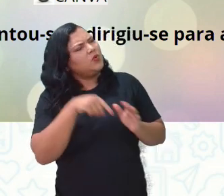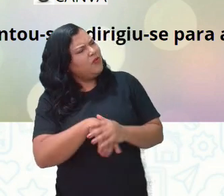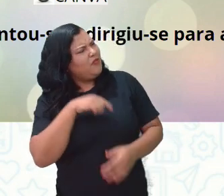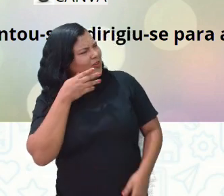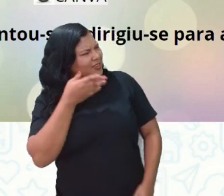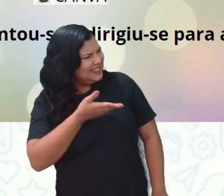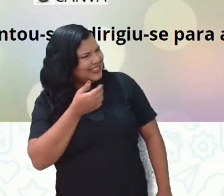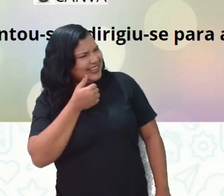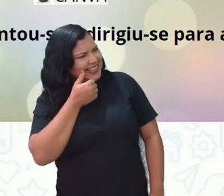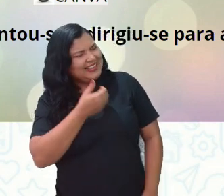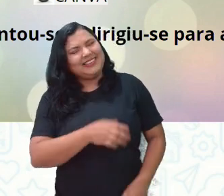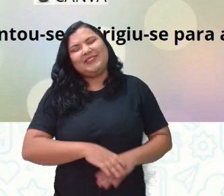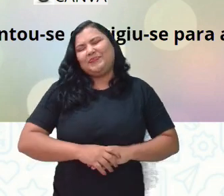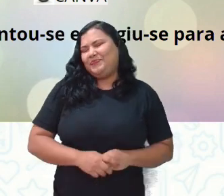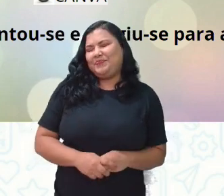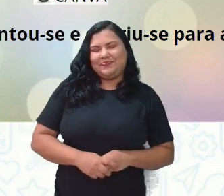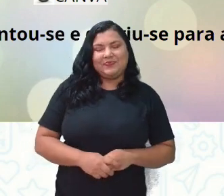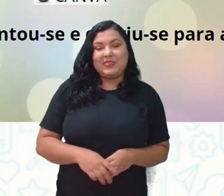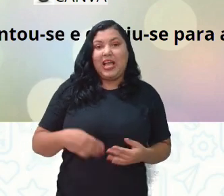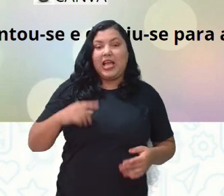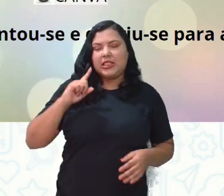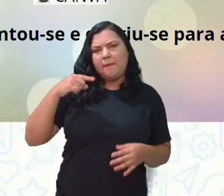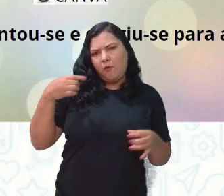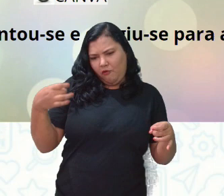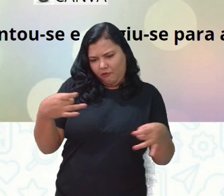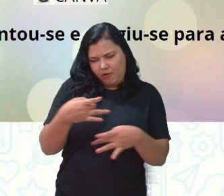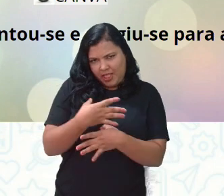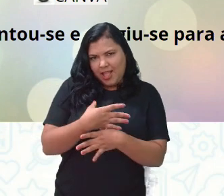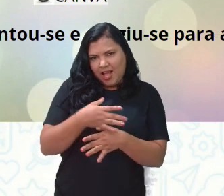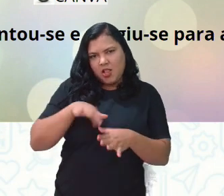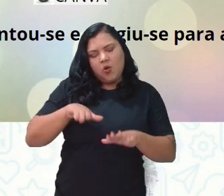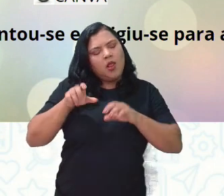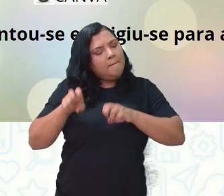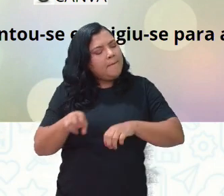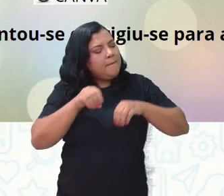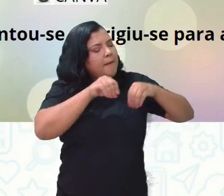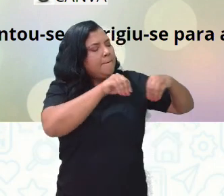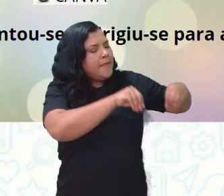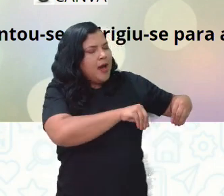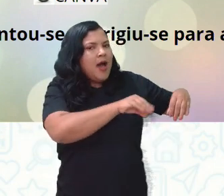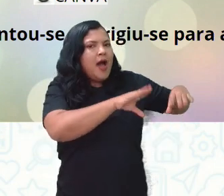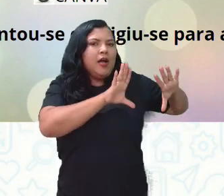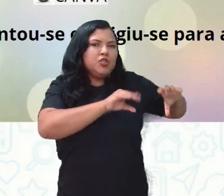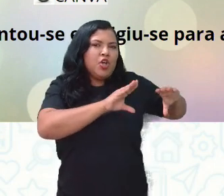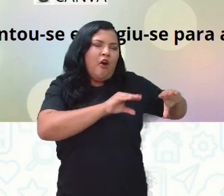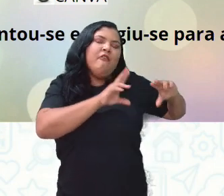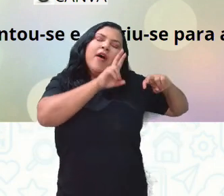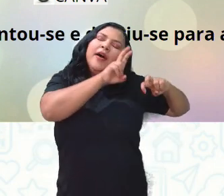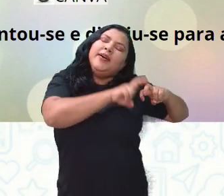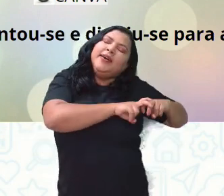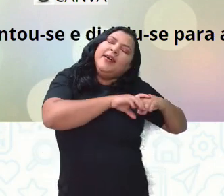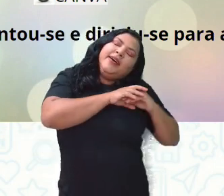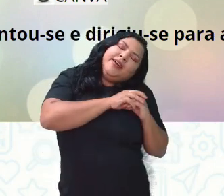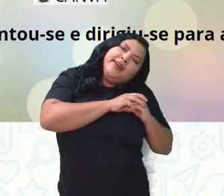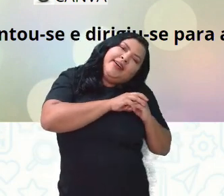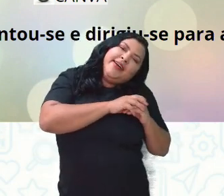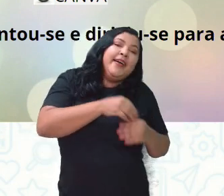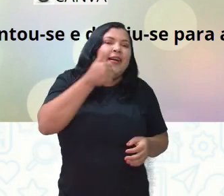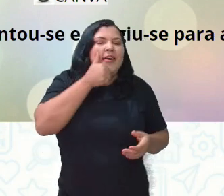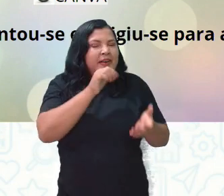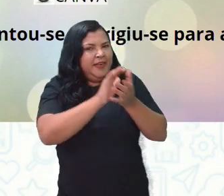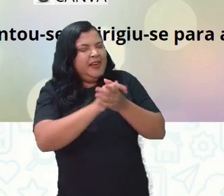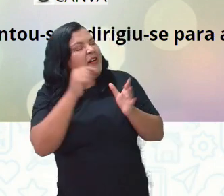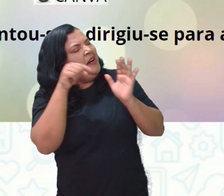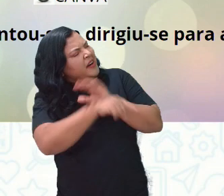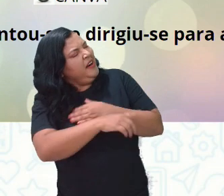Depois do almoço, ele foi recostar-se no sofá da sala, como fazia todos os dias. A mulher impacientou-se. "Tira esse negócio."